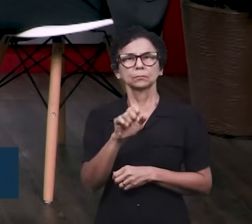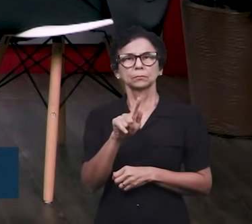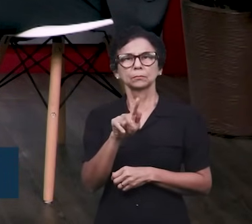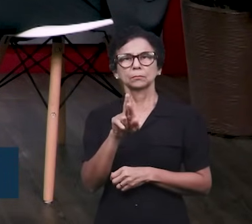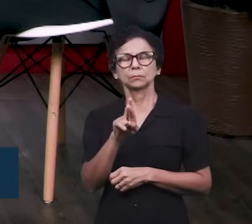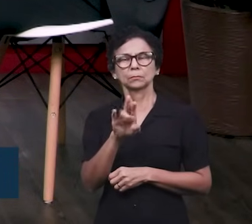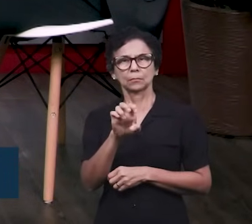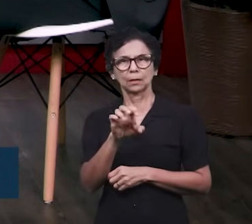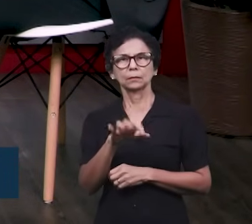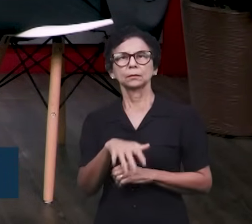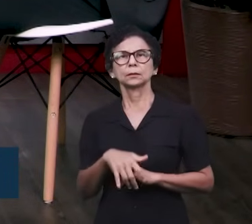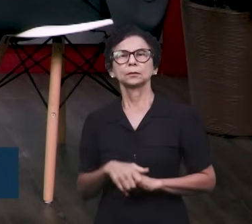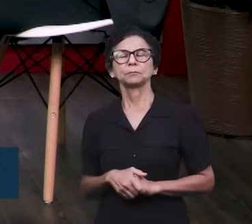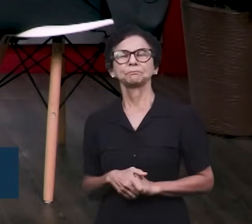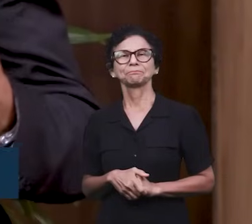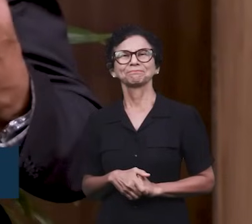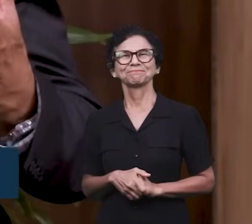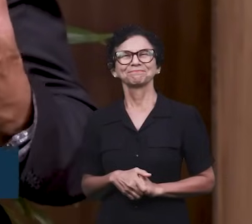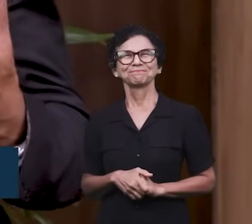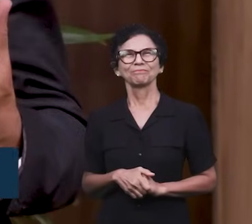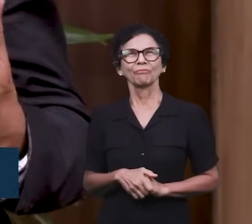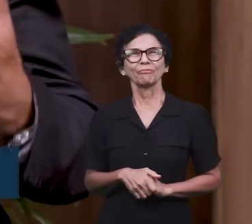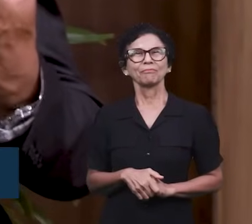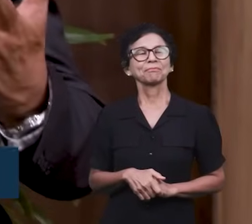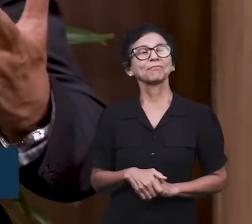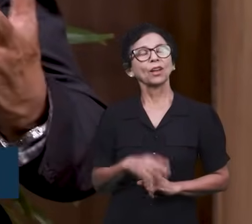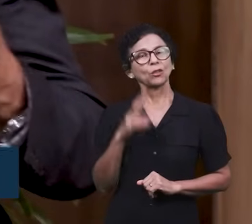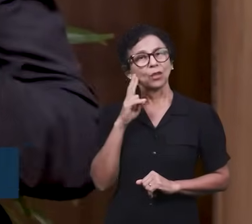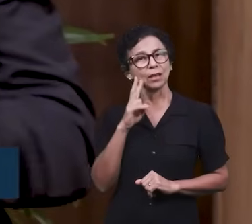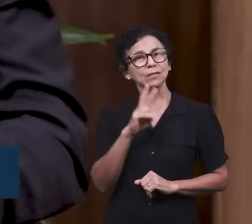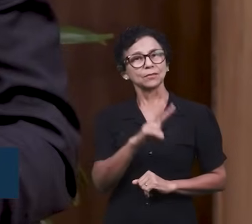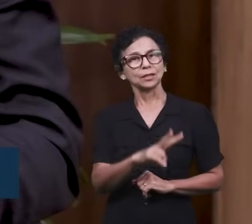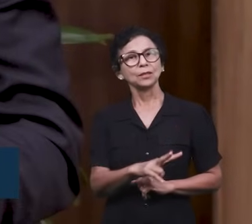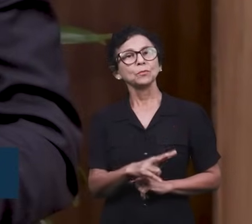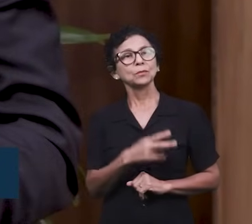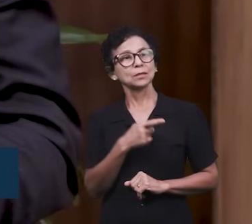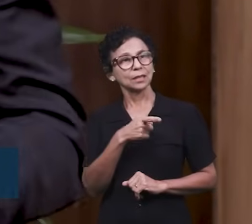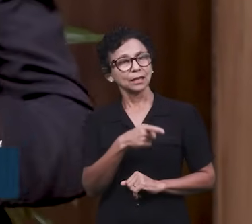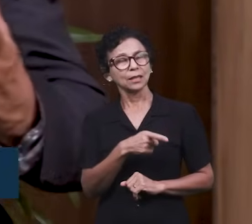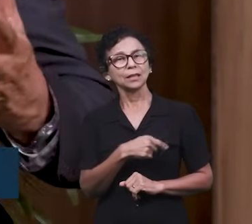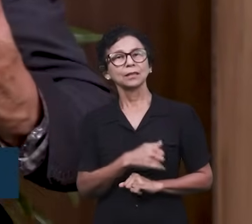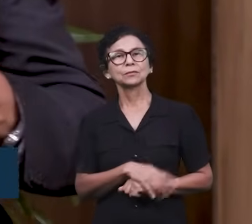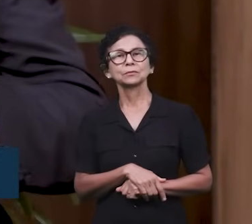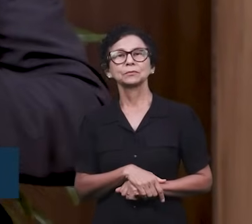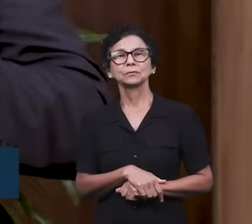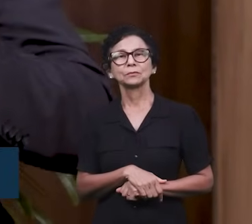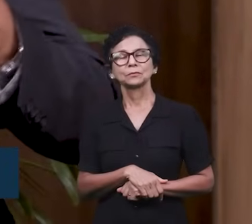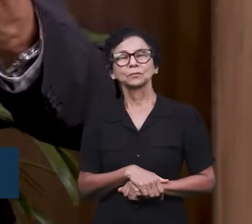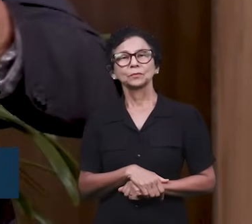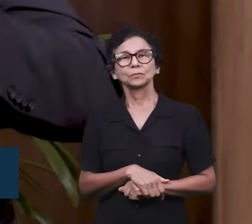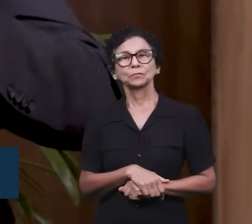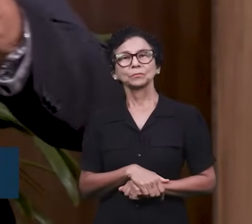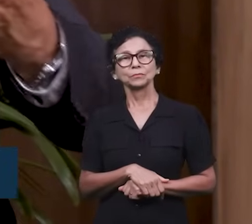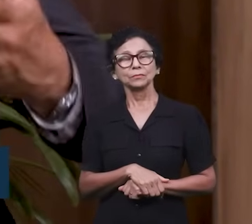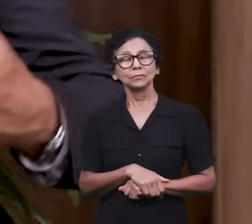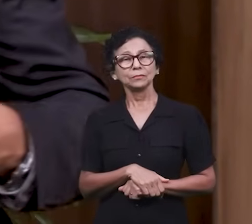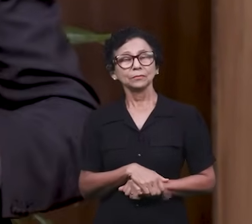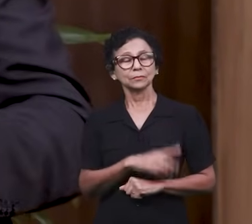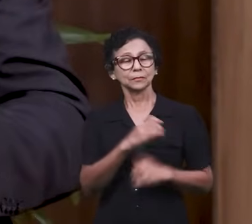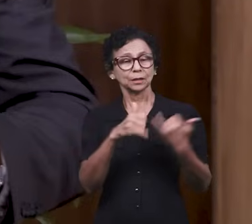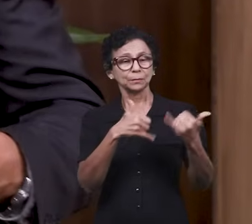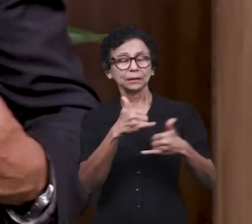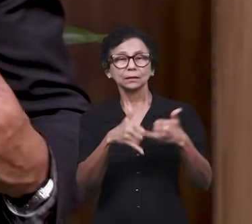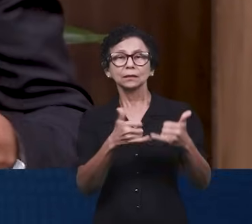tivemos a alegria de vê-lo, né? Brincando, né? Jogando bola,